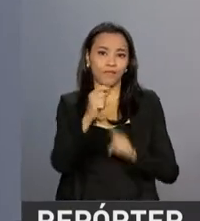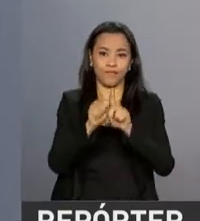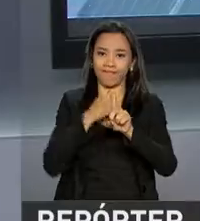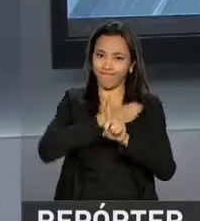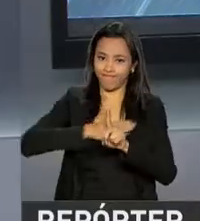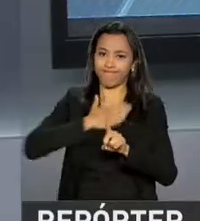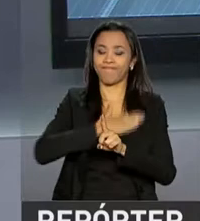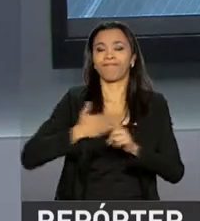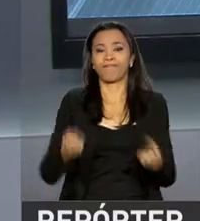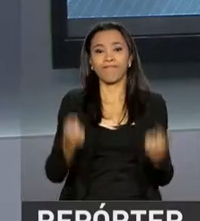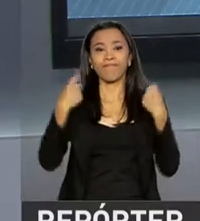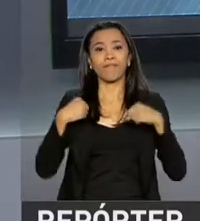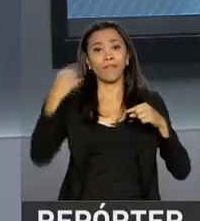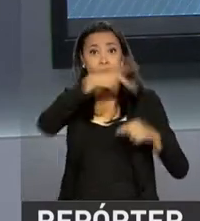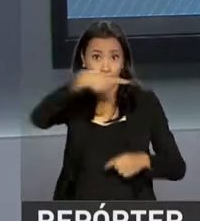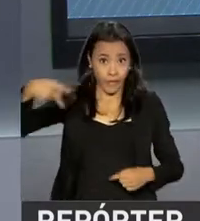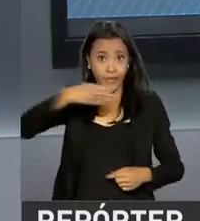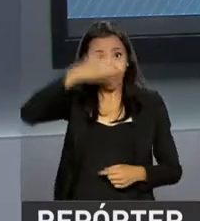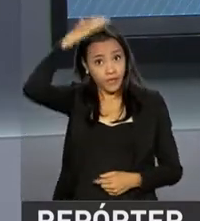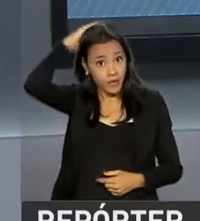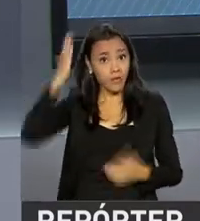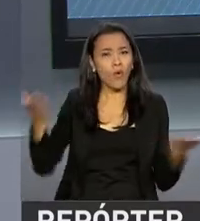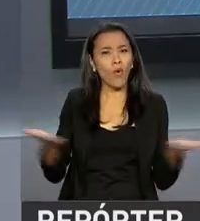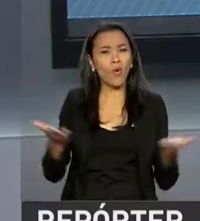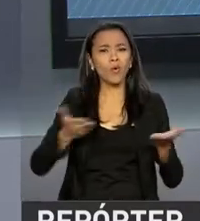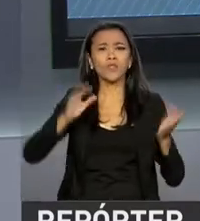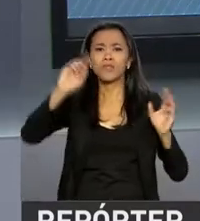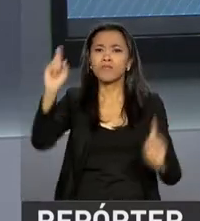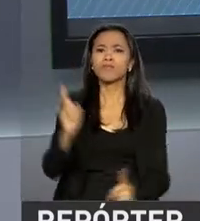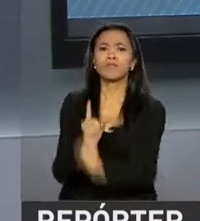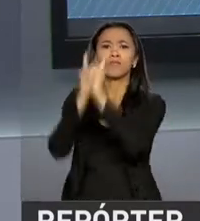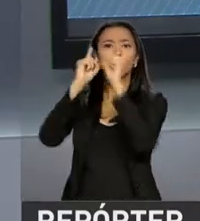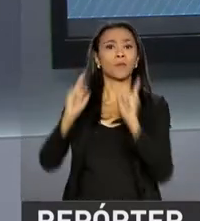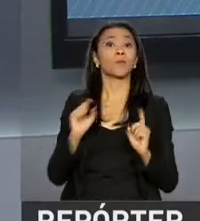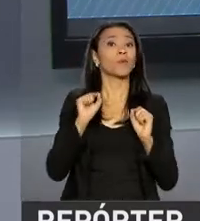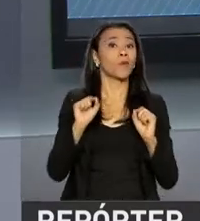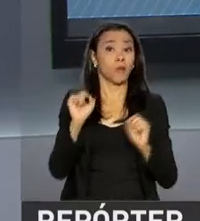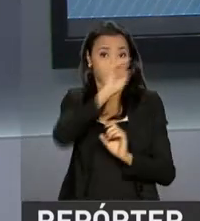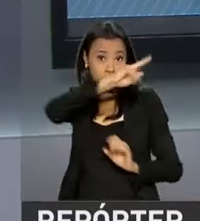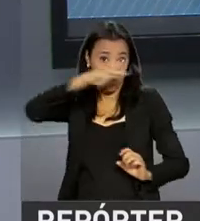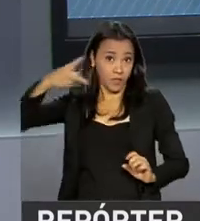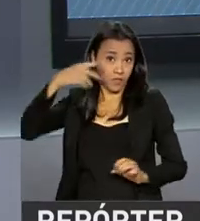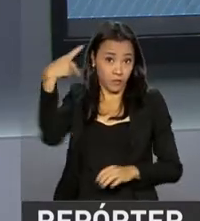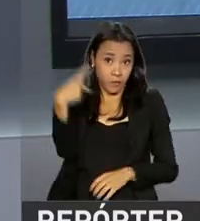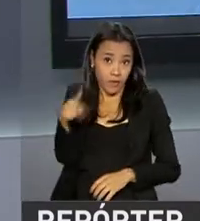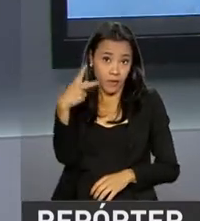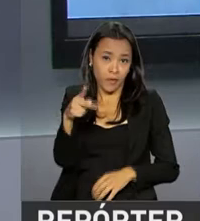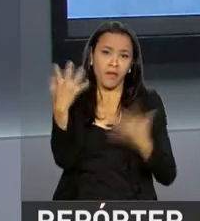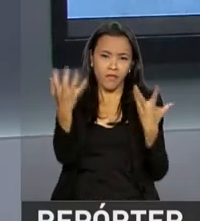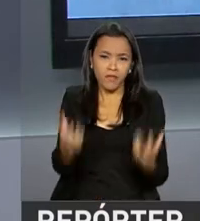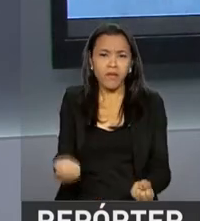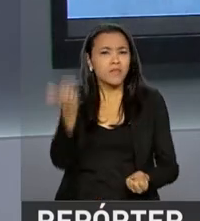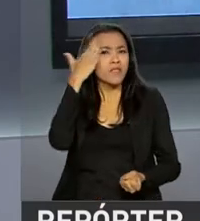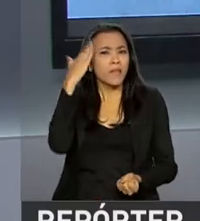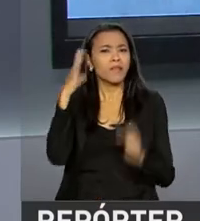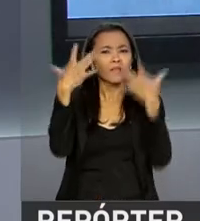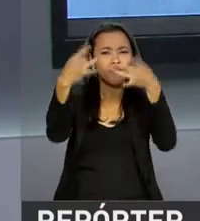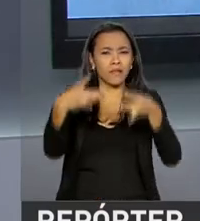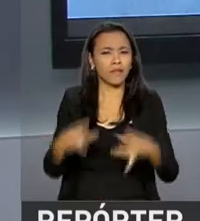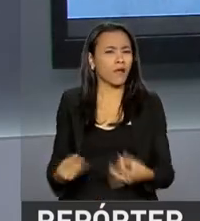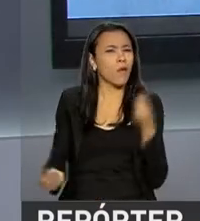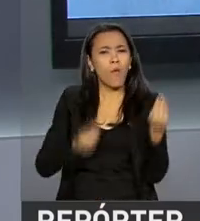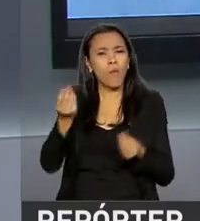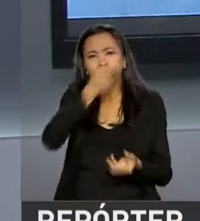agosto o presidente michel temer recebe hoje o presidente do paraguai vamos então ao palácio do planalto saber os detalhes dessa